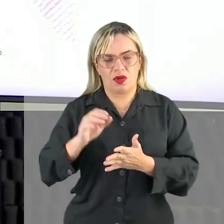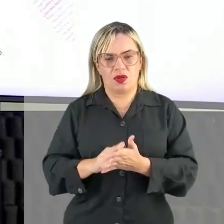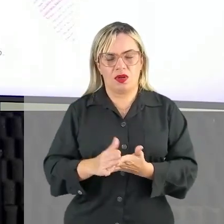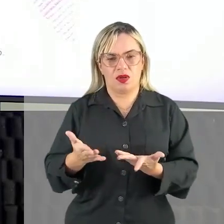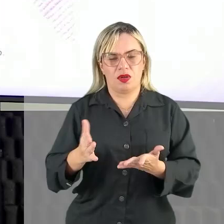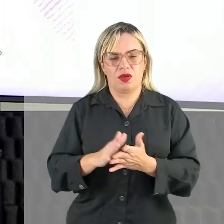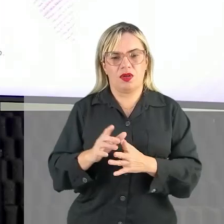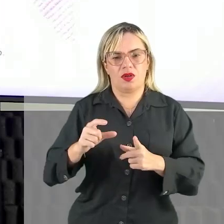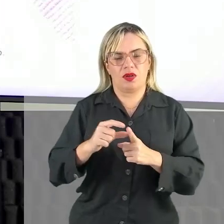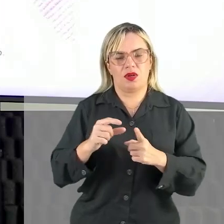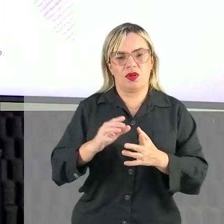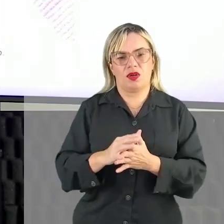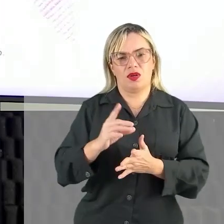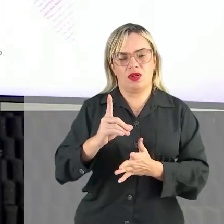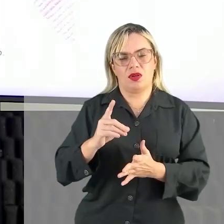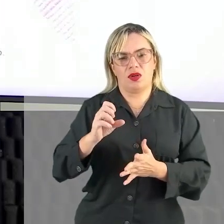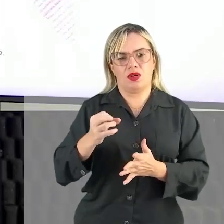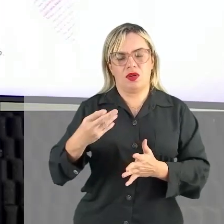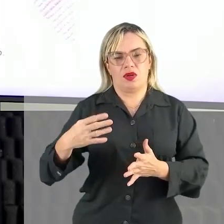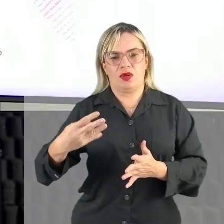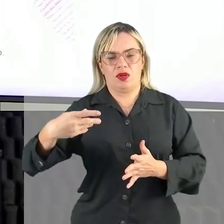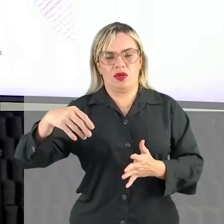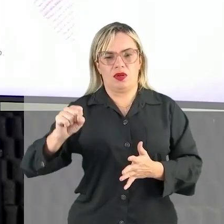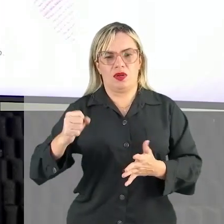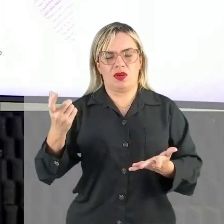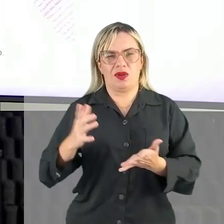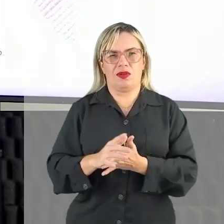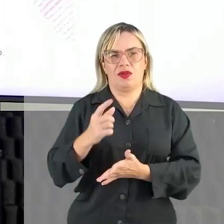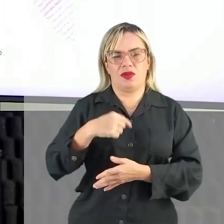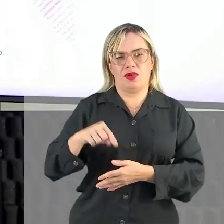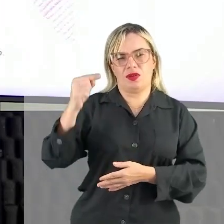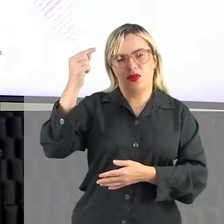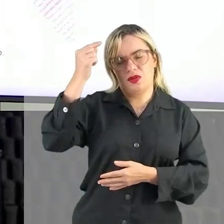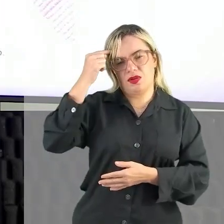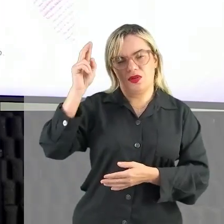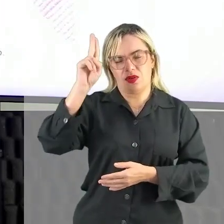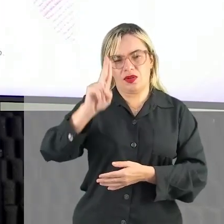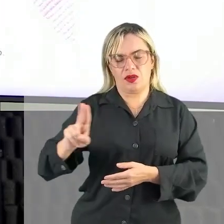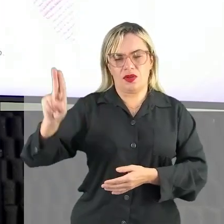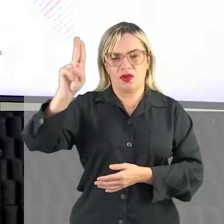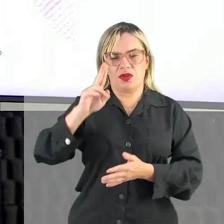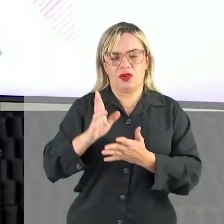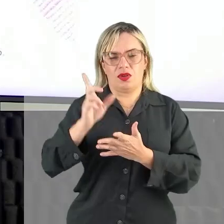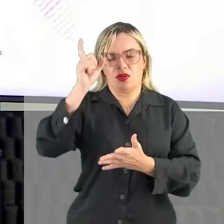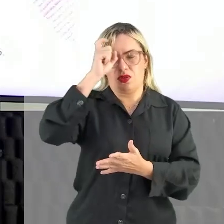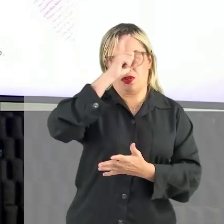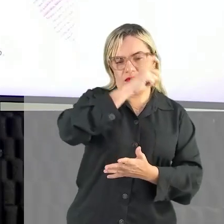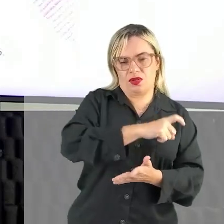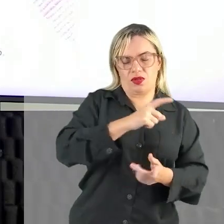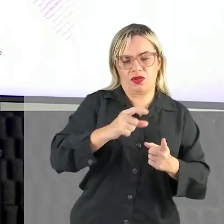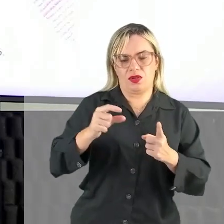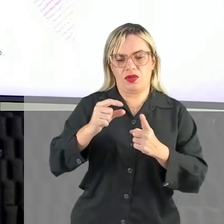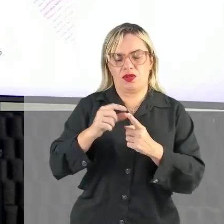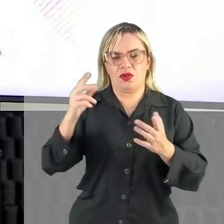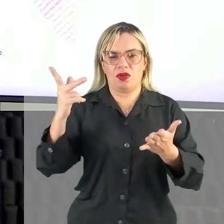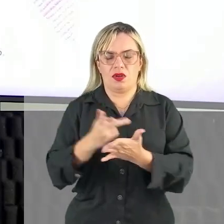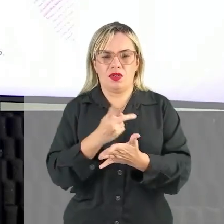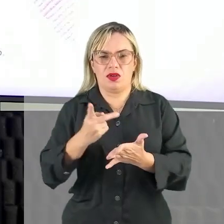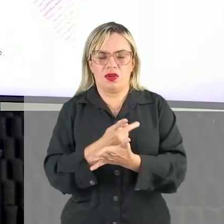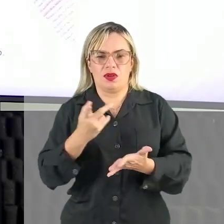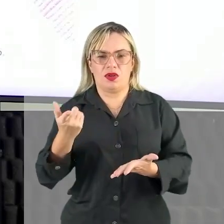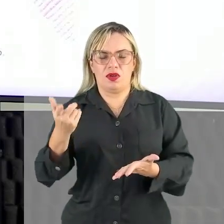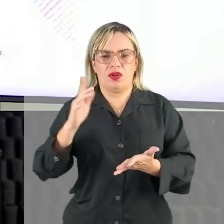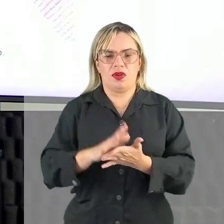arte pra conclusão ela é muito oculta então o que que eles pensam Às vezes o aluno usa uma palavra tão difícil mas ele erra palavras muito